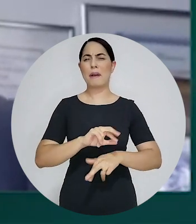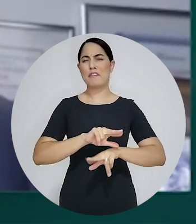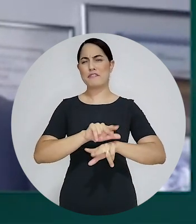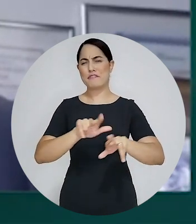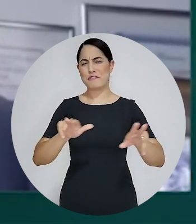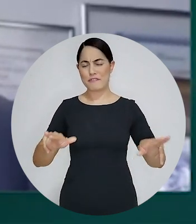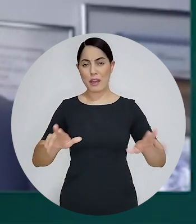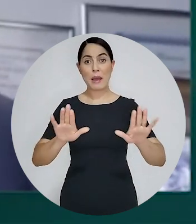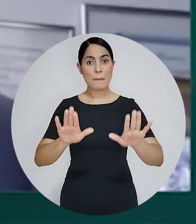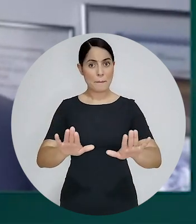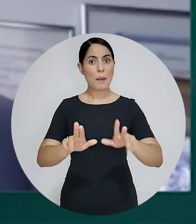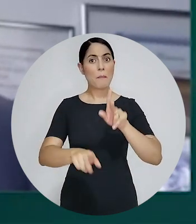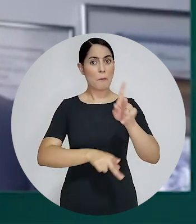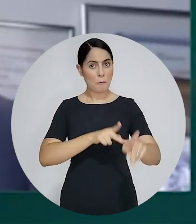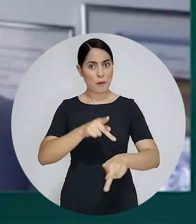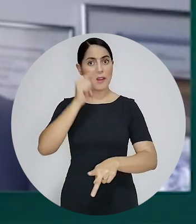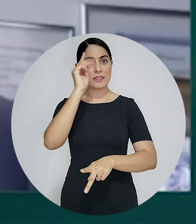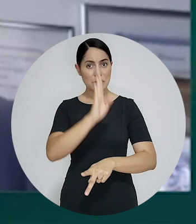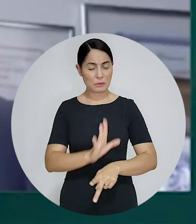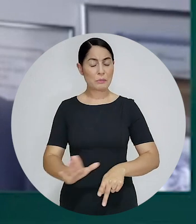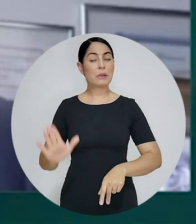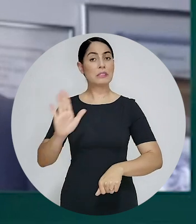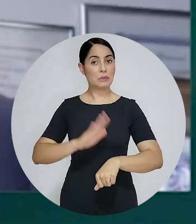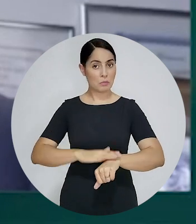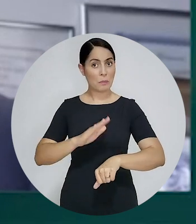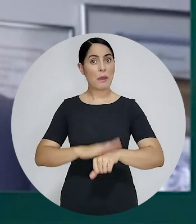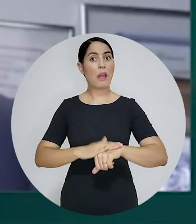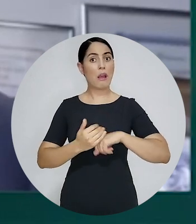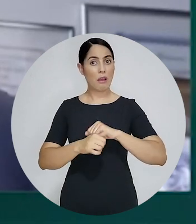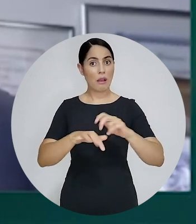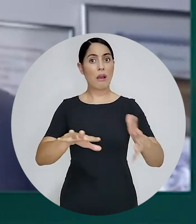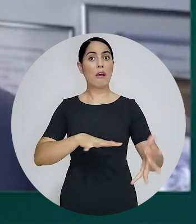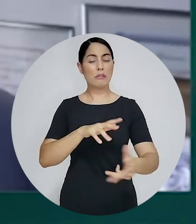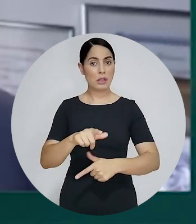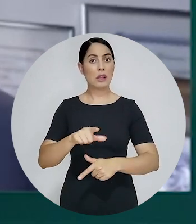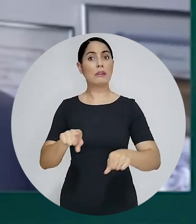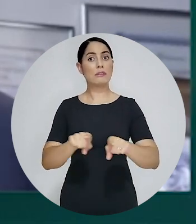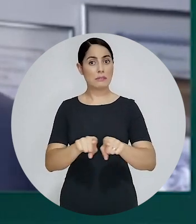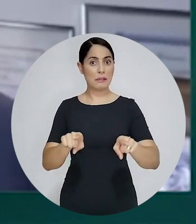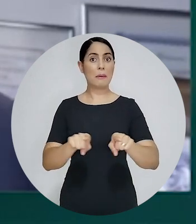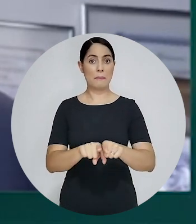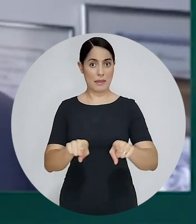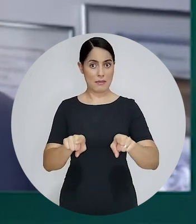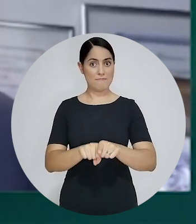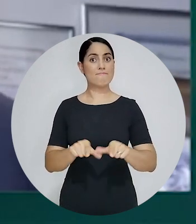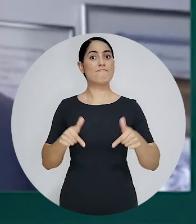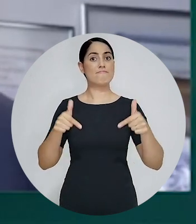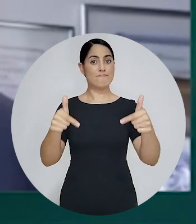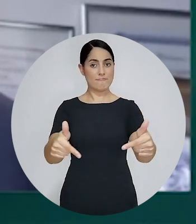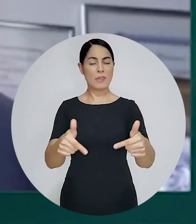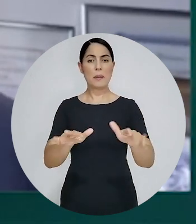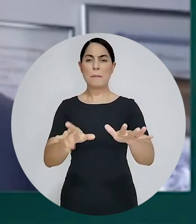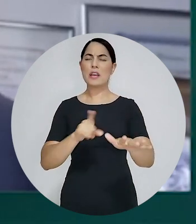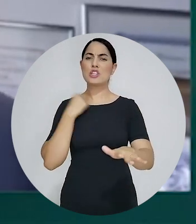povo brasileiro enfrentou, a advocacia enfrentou, mas se há alguma contribuição que podemos